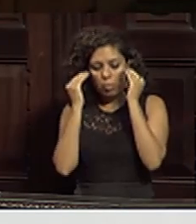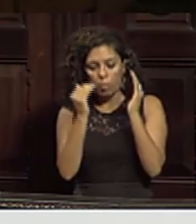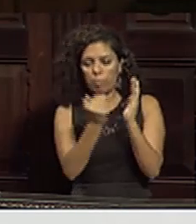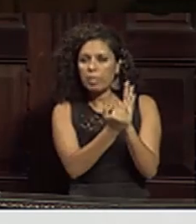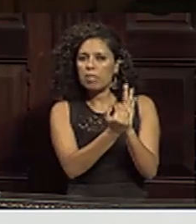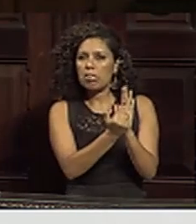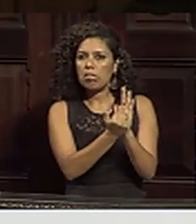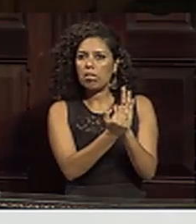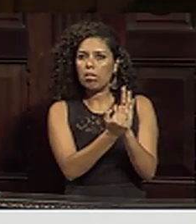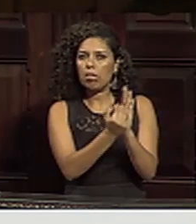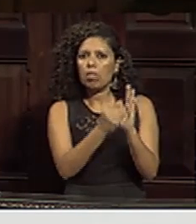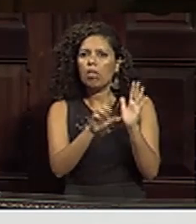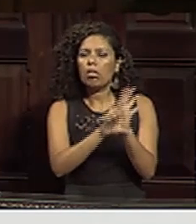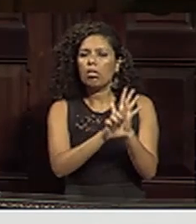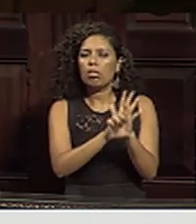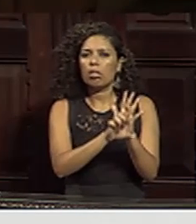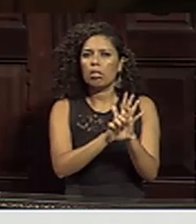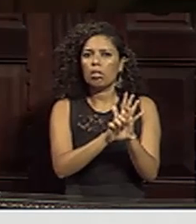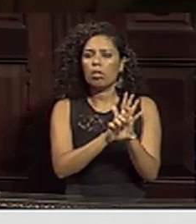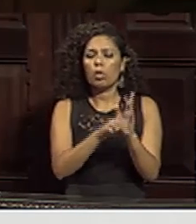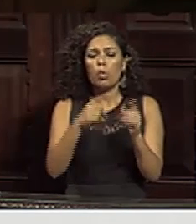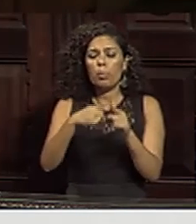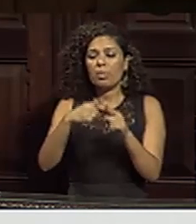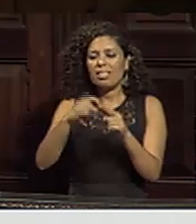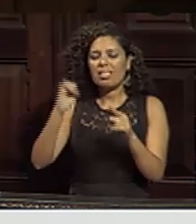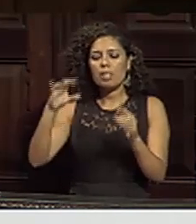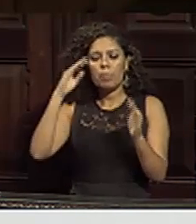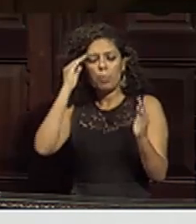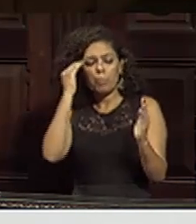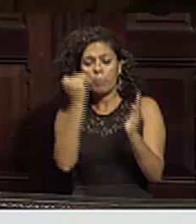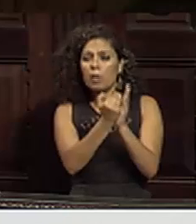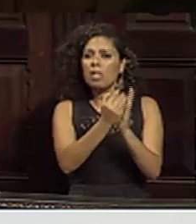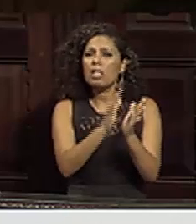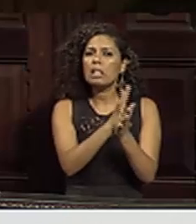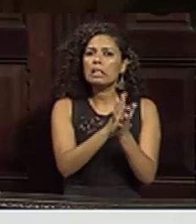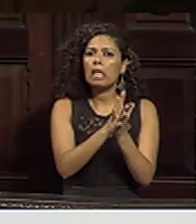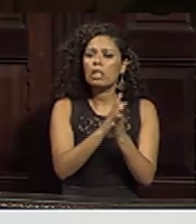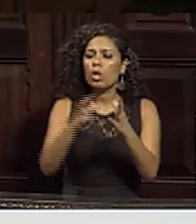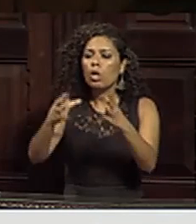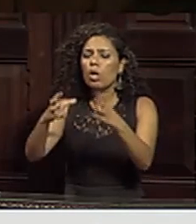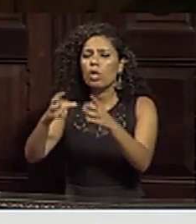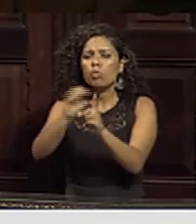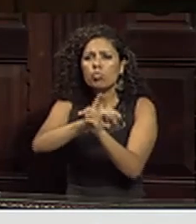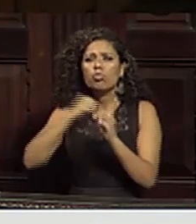vai se regular. Por quê? E além do mais,